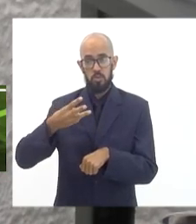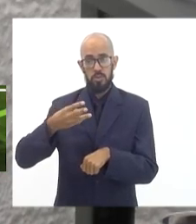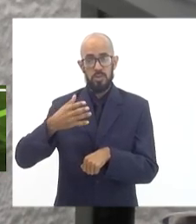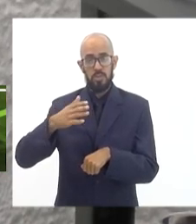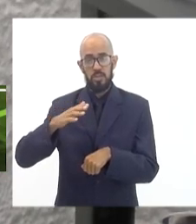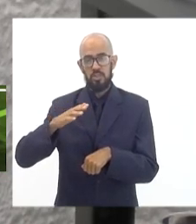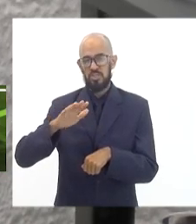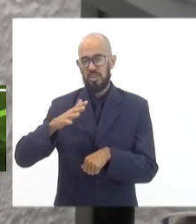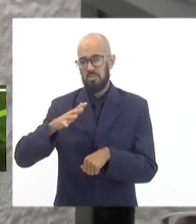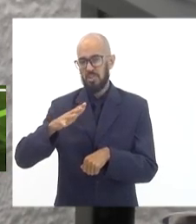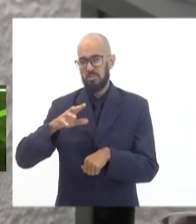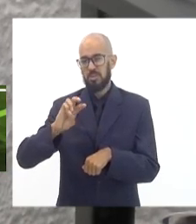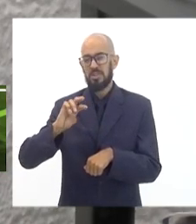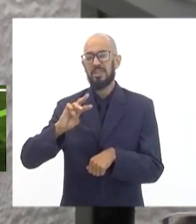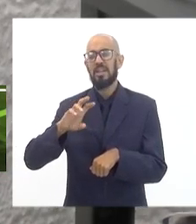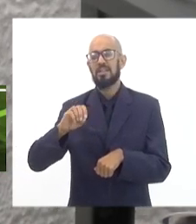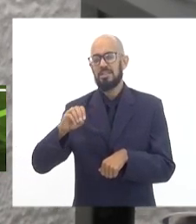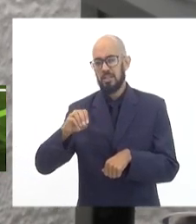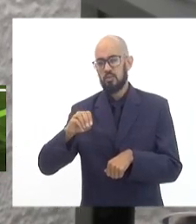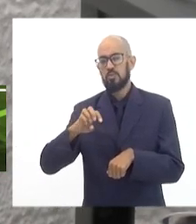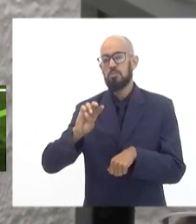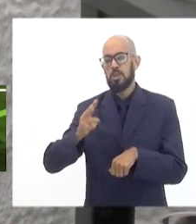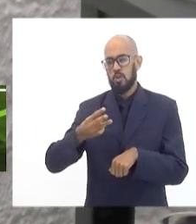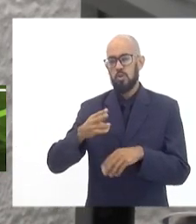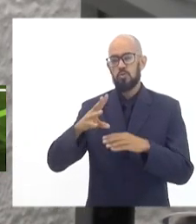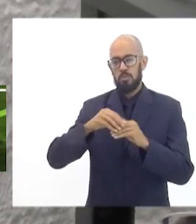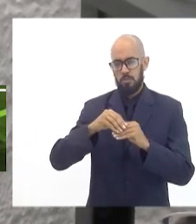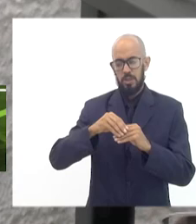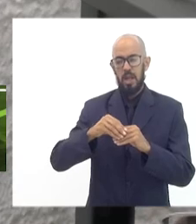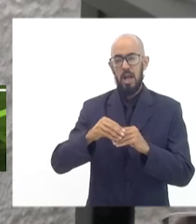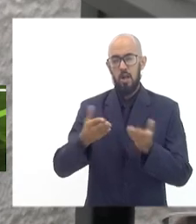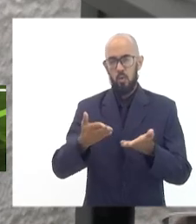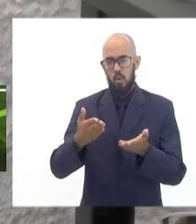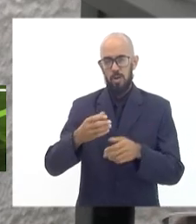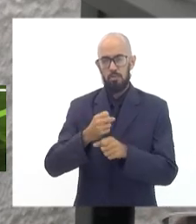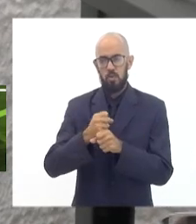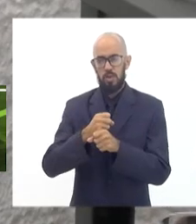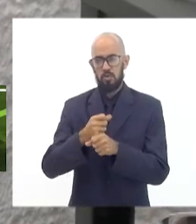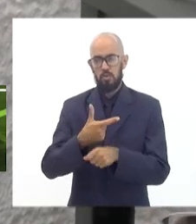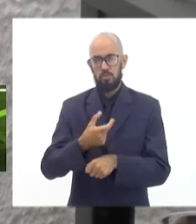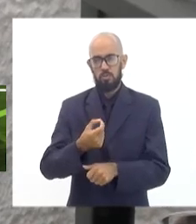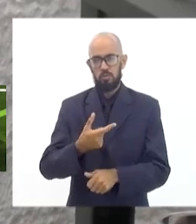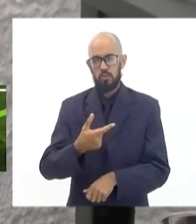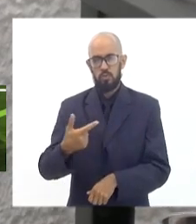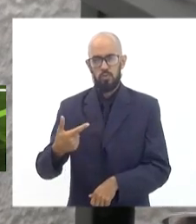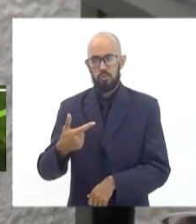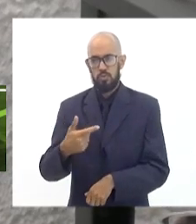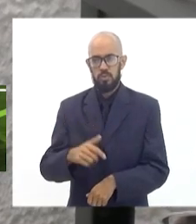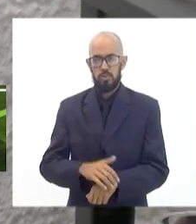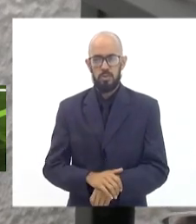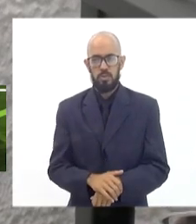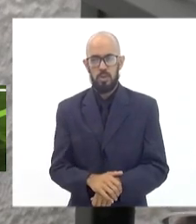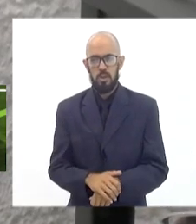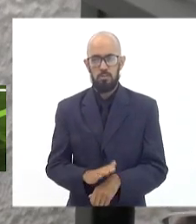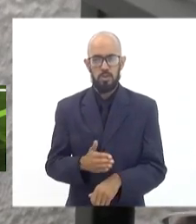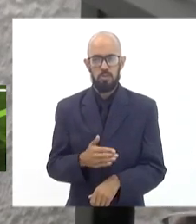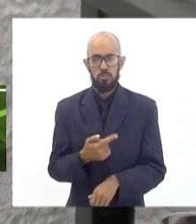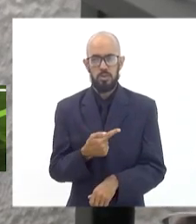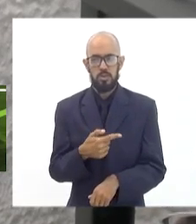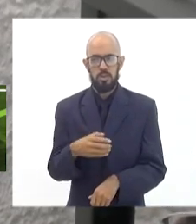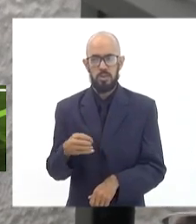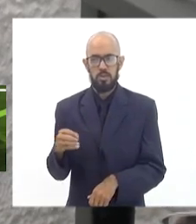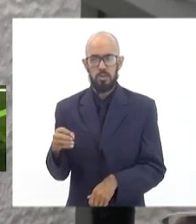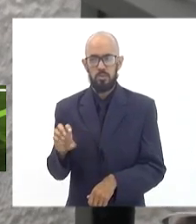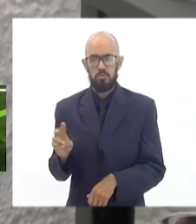mais 300 milhões e para esse ano O entorno aproximadamente 700